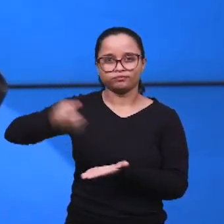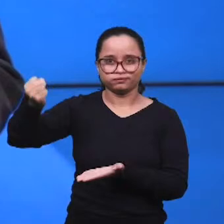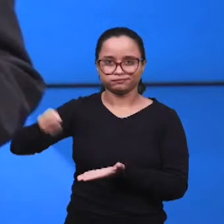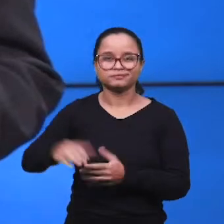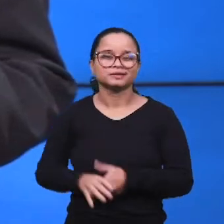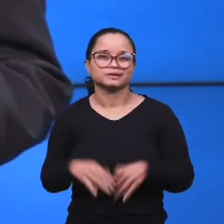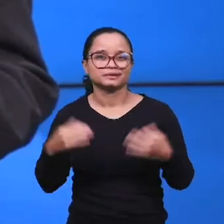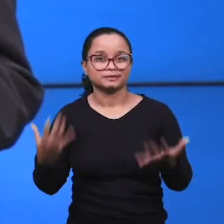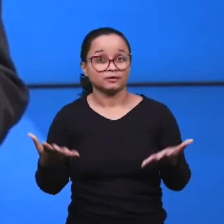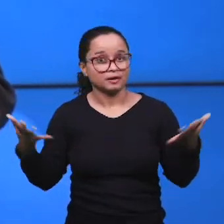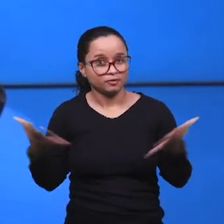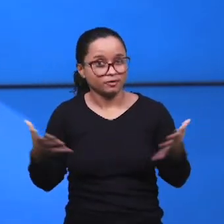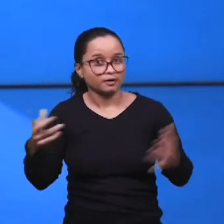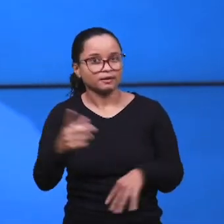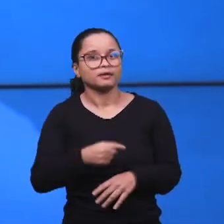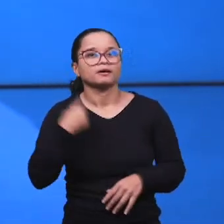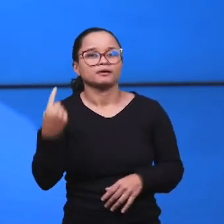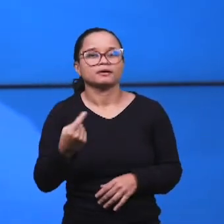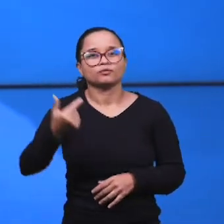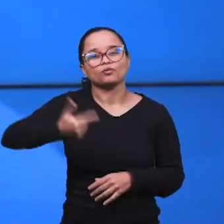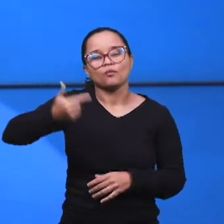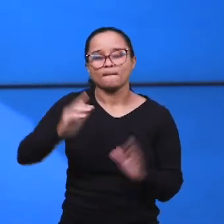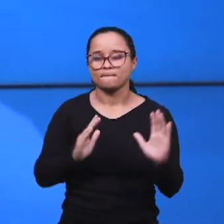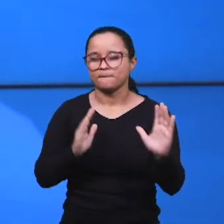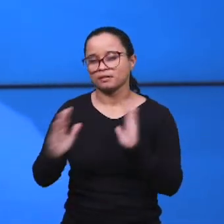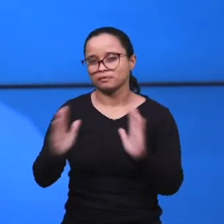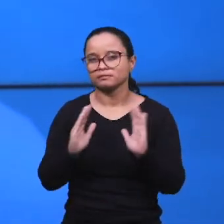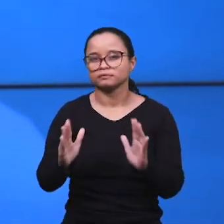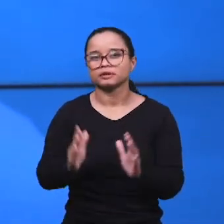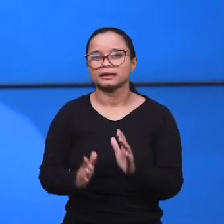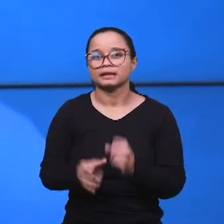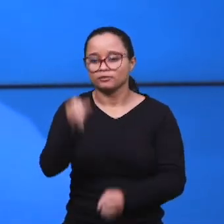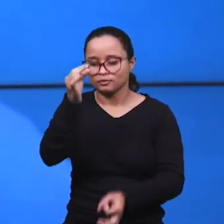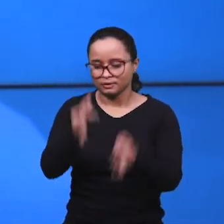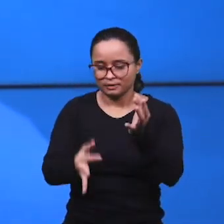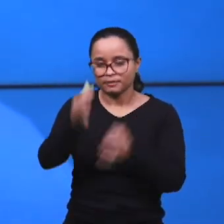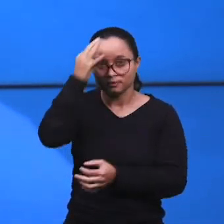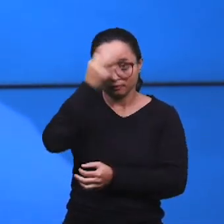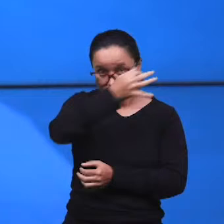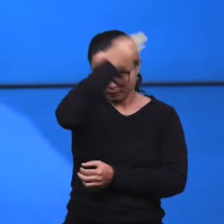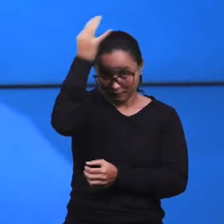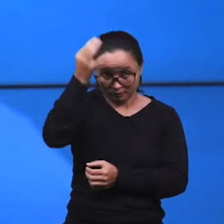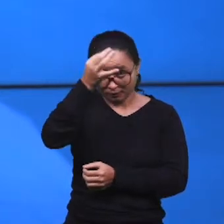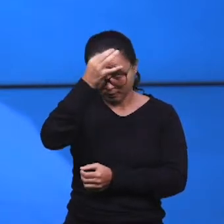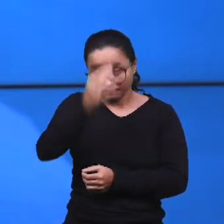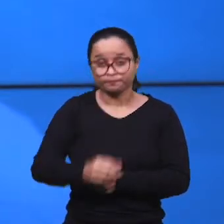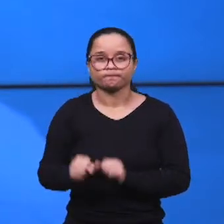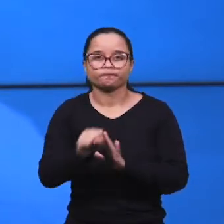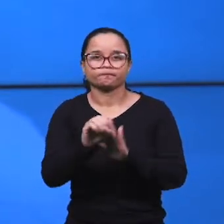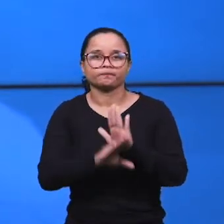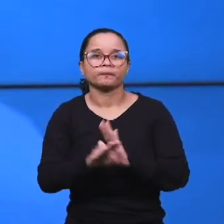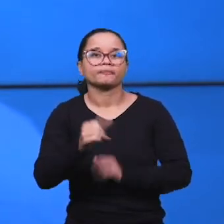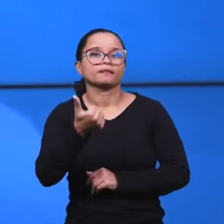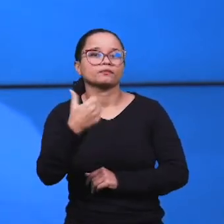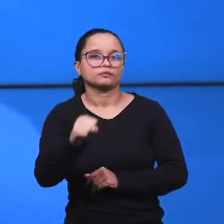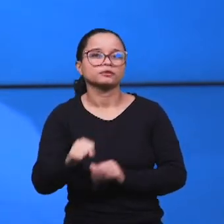Então, esse é o segundo momento, ou seja, esse derramamento do Espírito Santo no século XVIII,